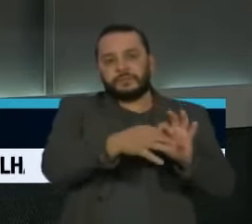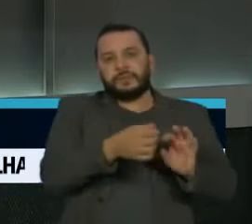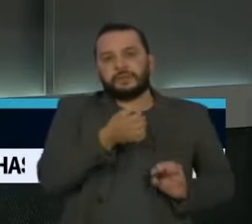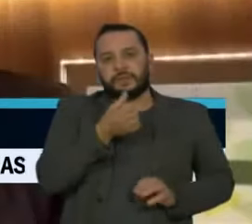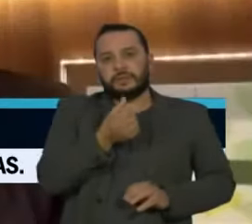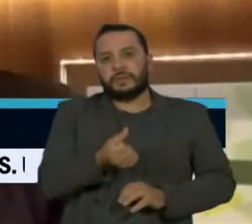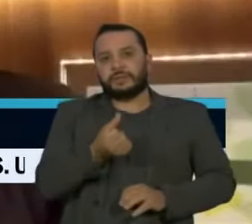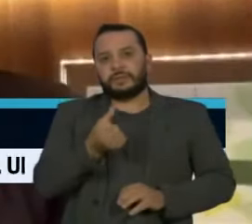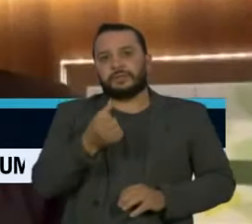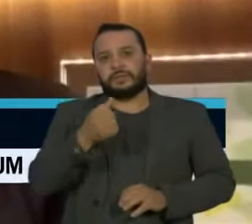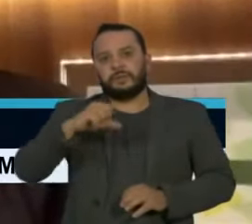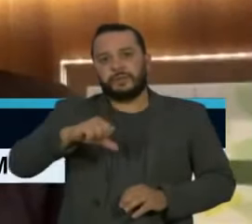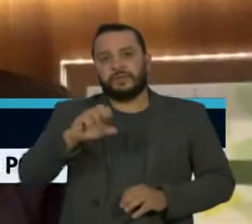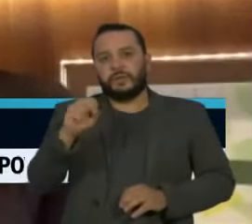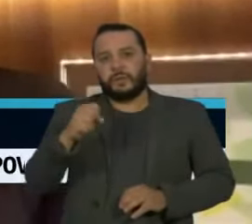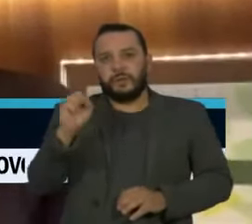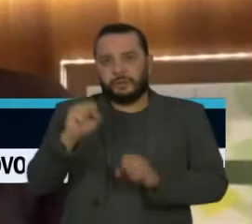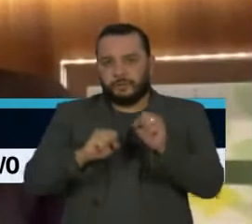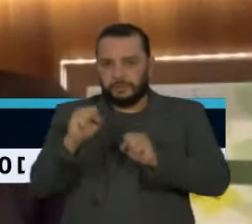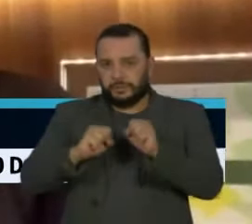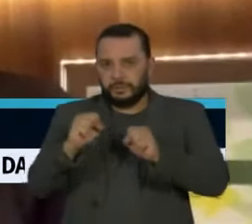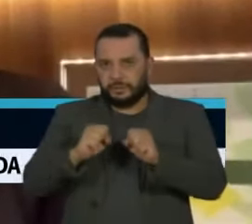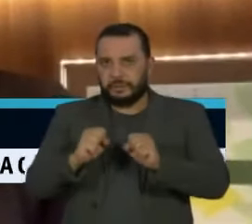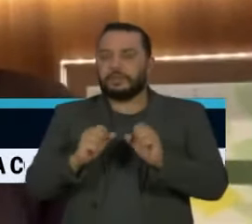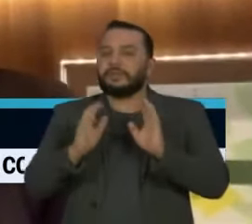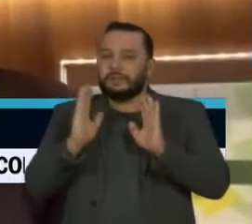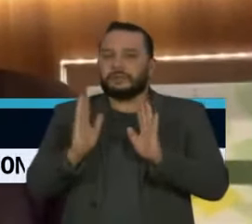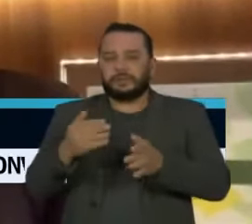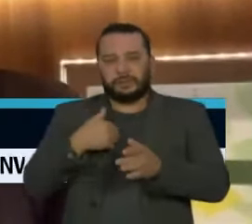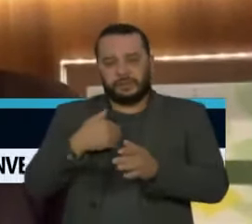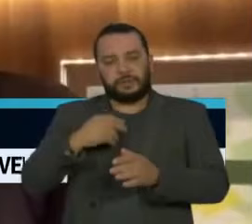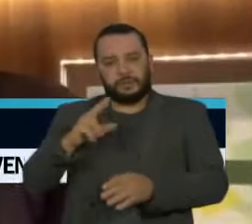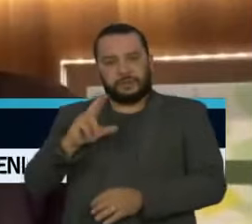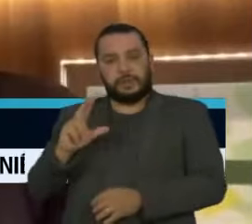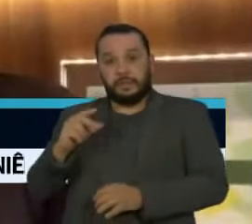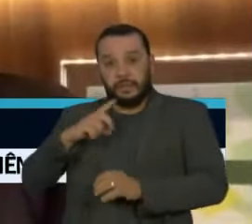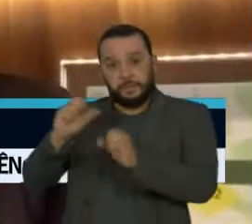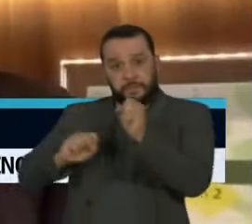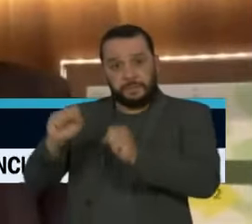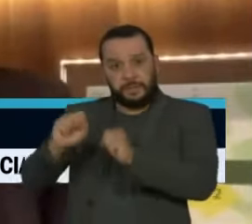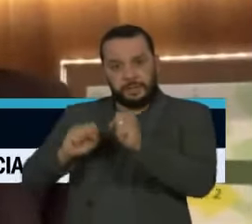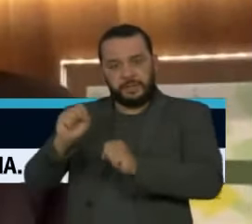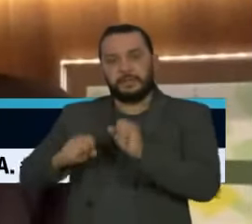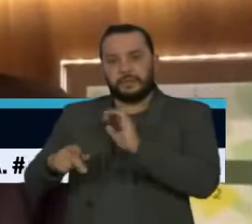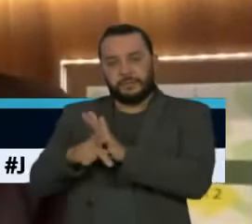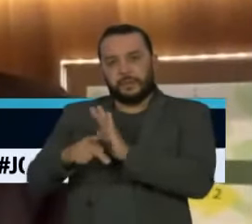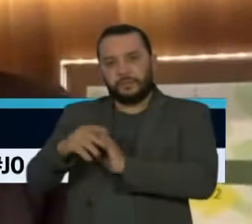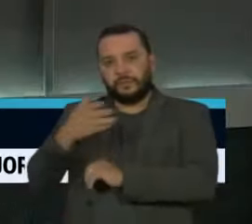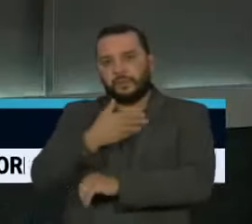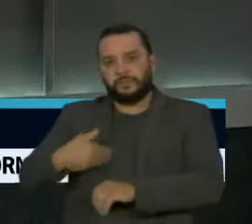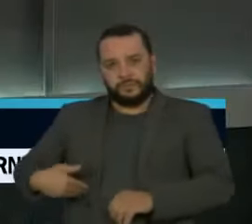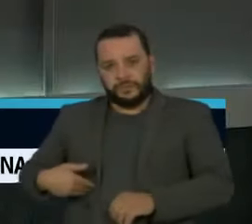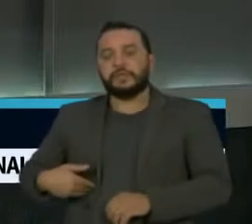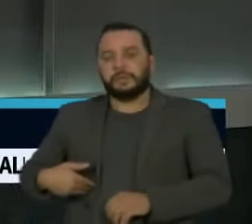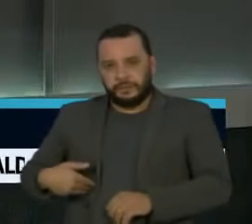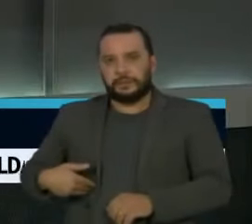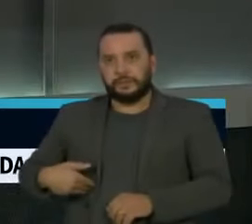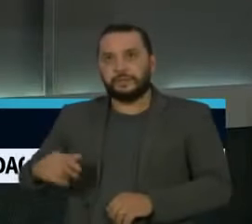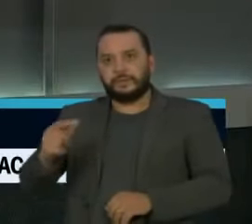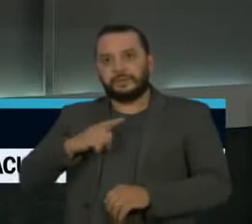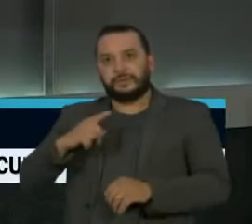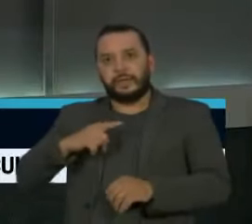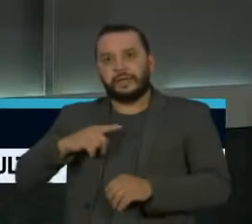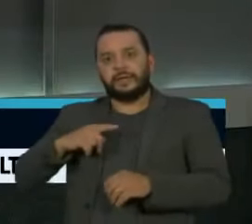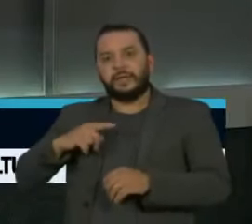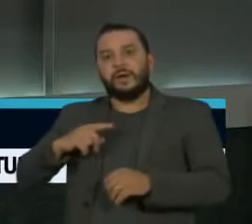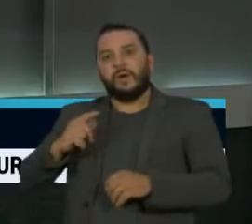698 empresas. As estatais geraram subsidiárias, okay? As subsidiárias geraram coligadas e geraram também participação